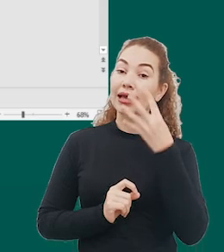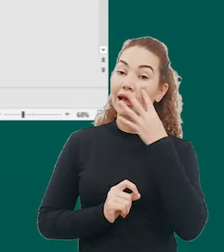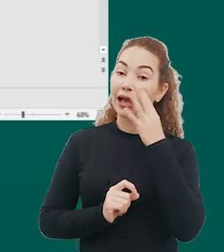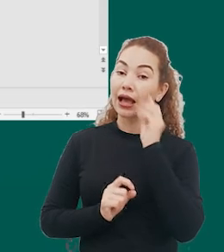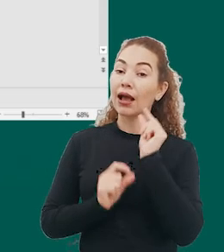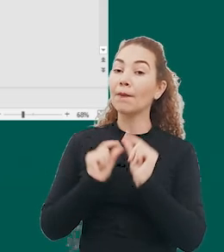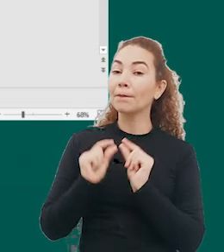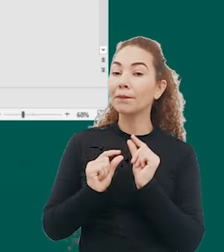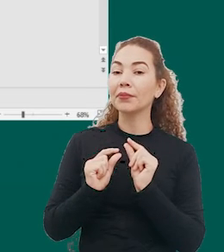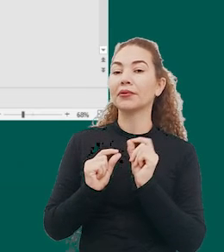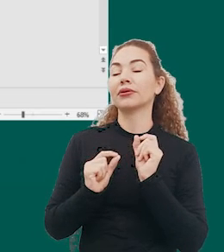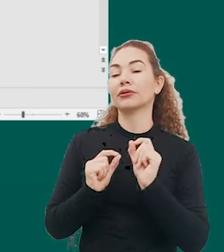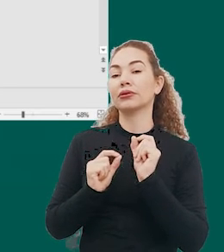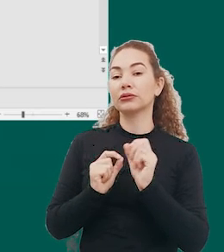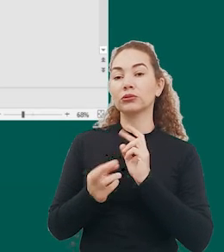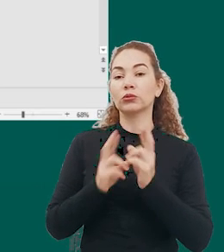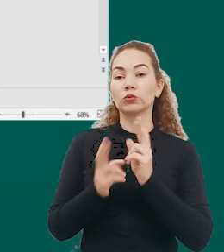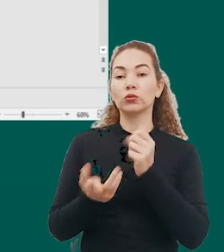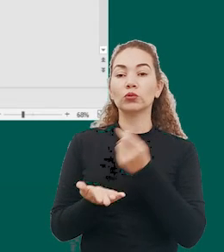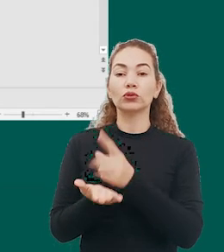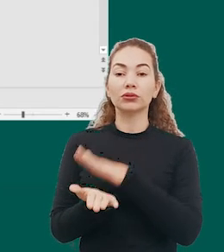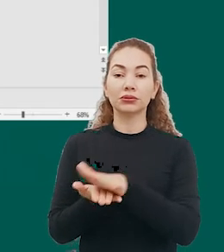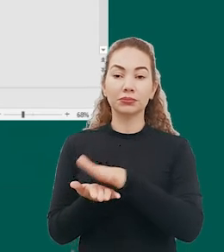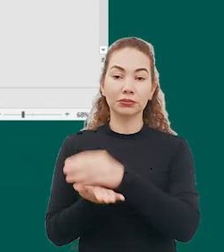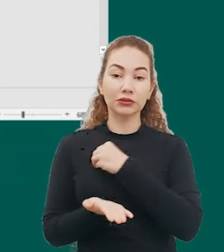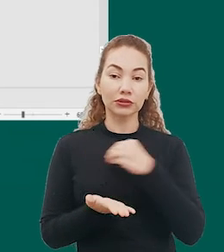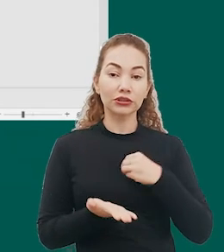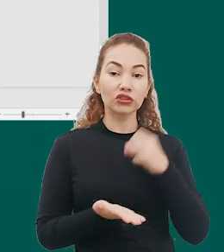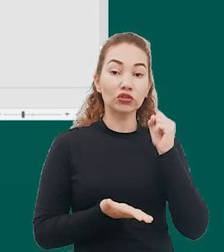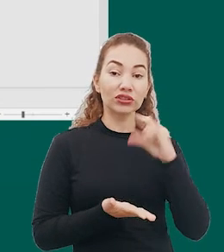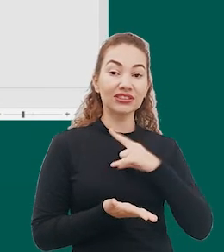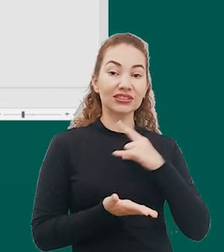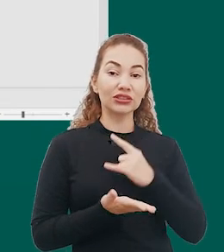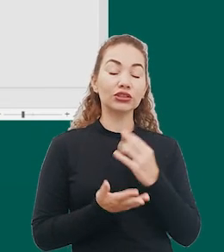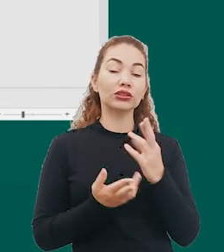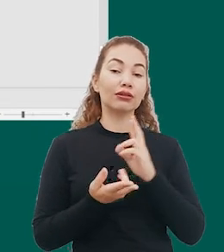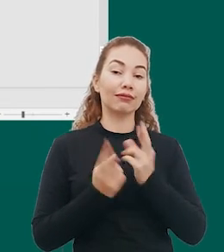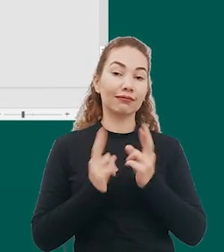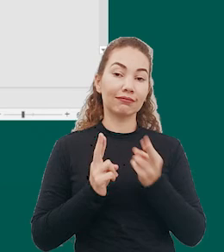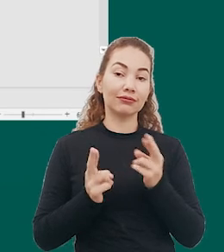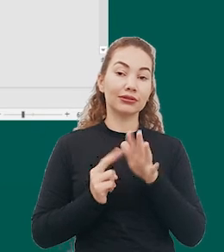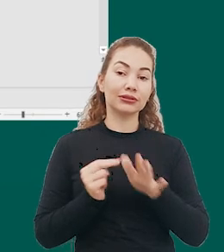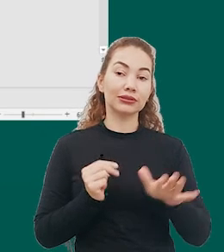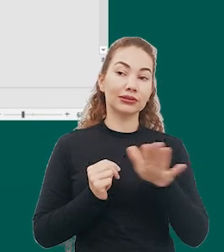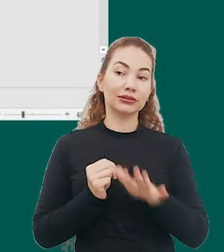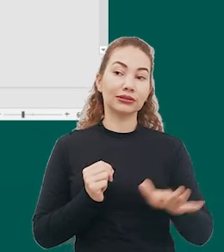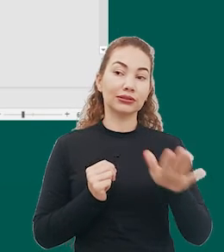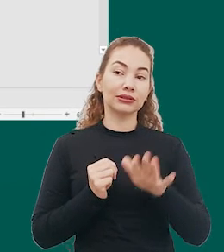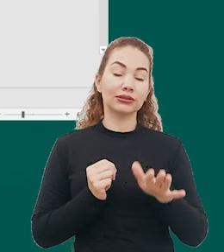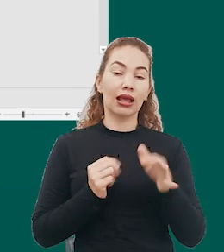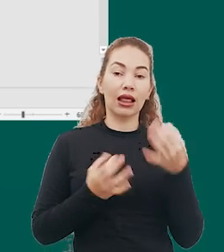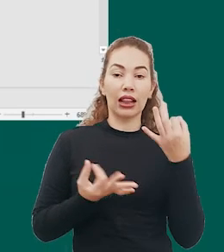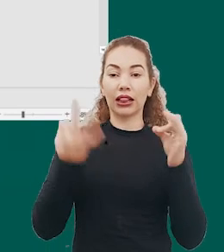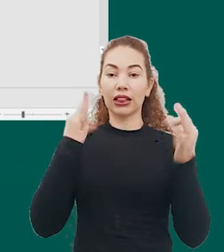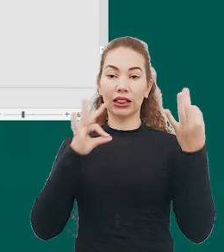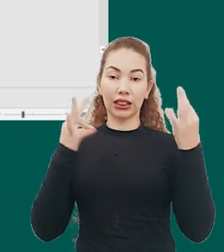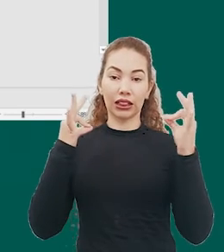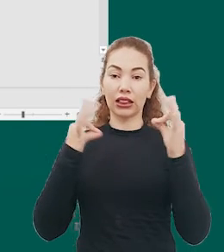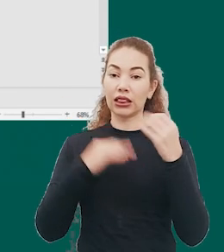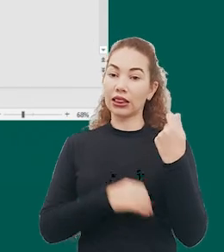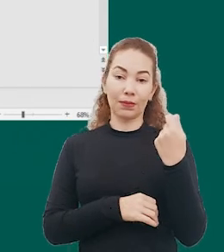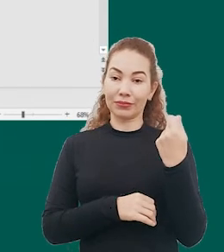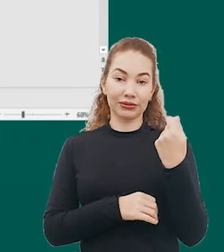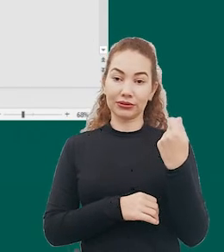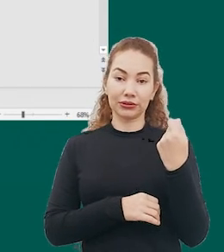pouco de atenção em relação às despesas médicas. Se elas estiverem relacionadas com a parte estética não